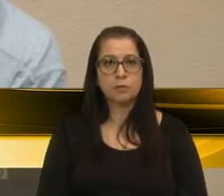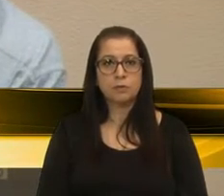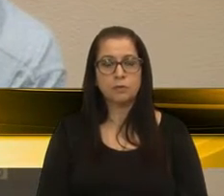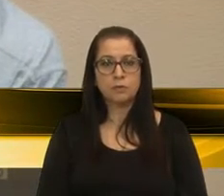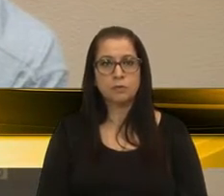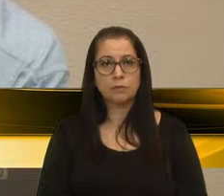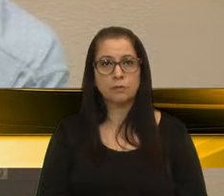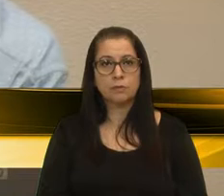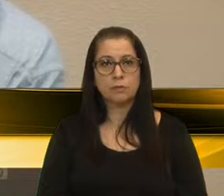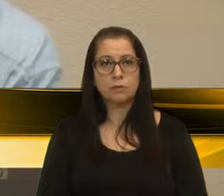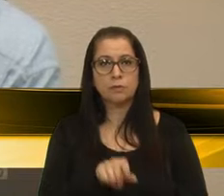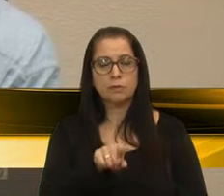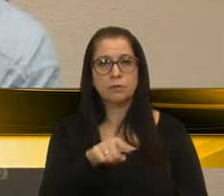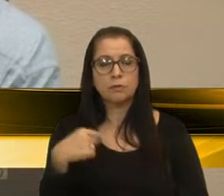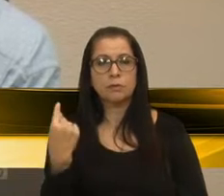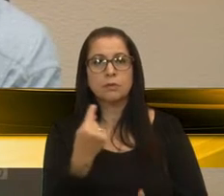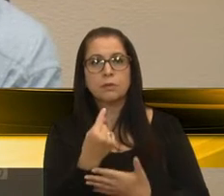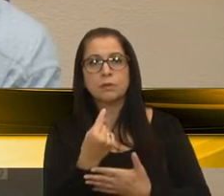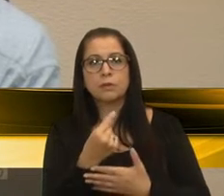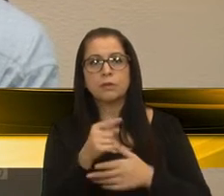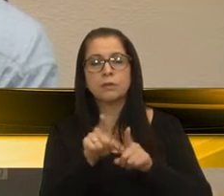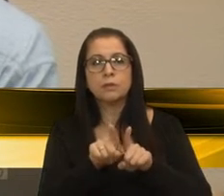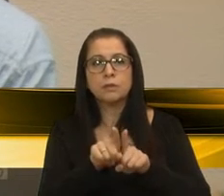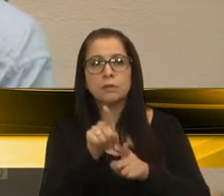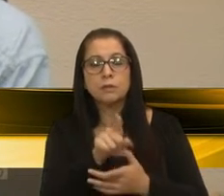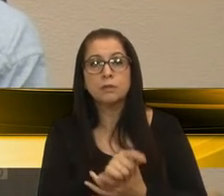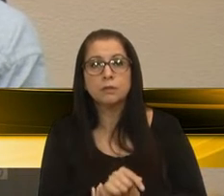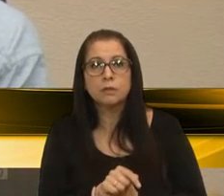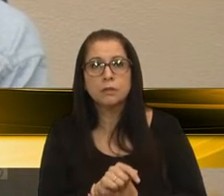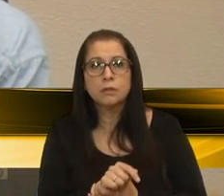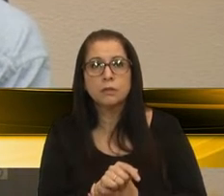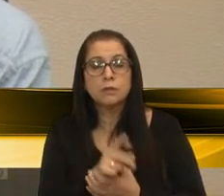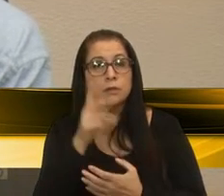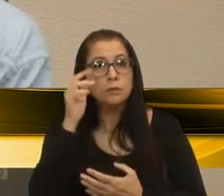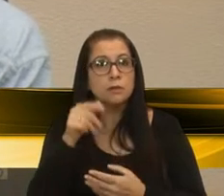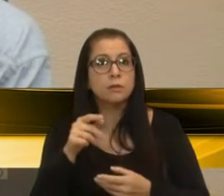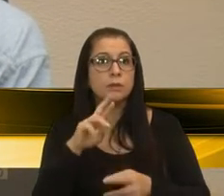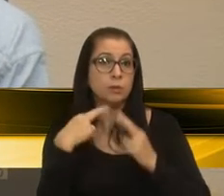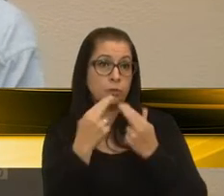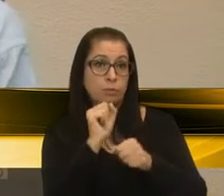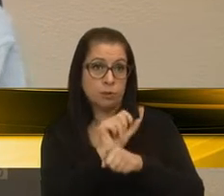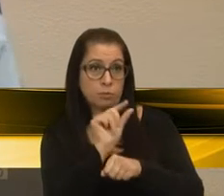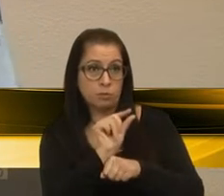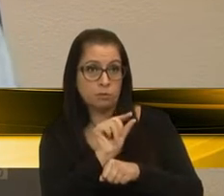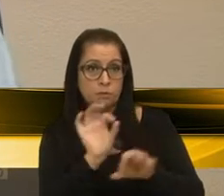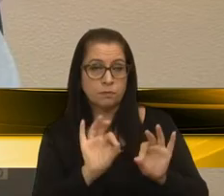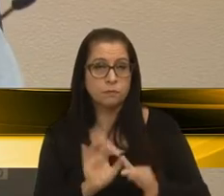suspender a sessão por alguns instantes por problemas de ordem técnica. A sessão está suspensa.